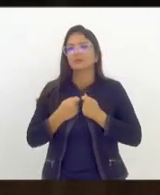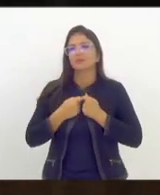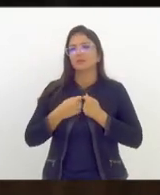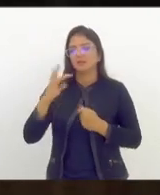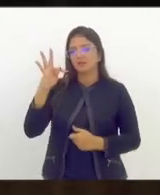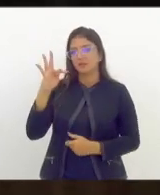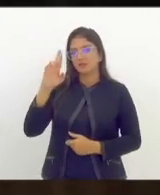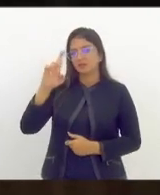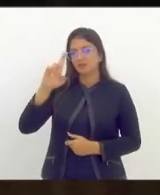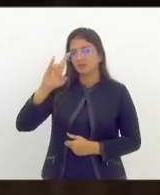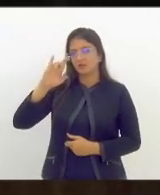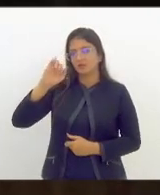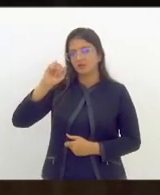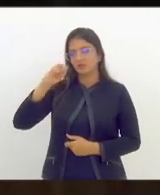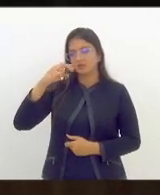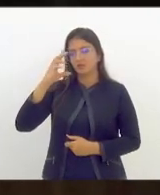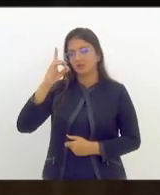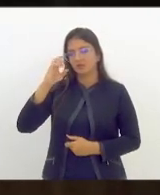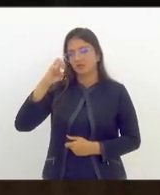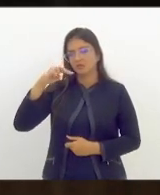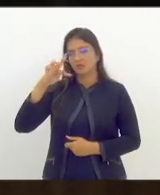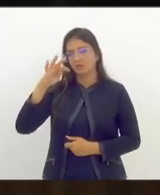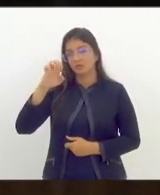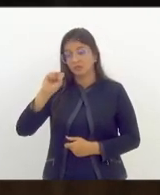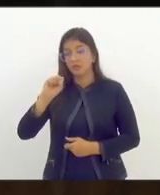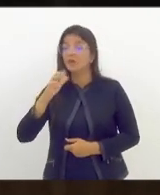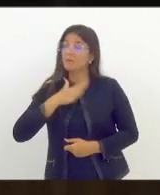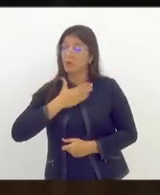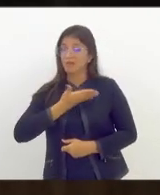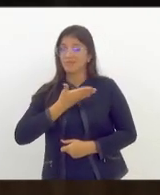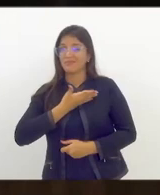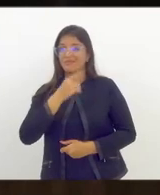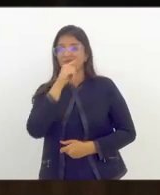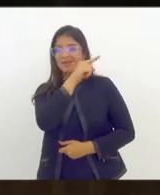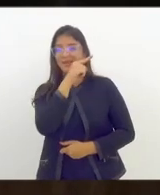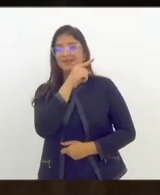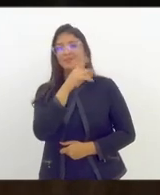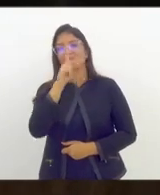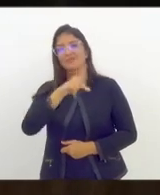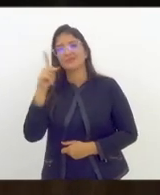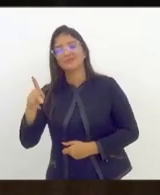meu colega, professor da Faculdade de Direito da UF, Roberto Fragale Filho,